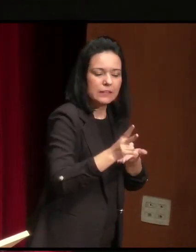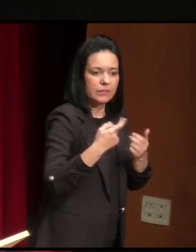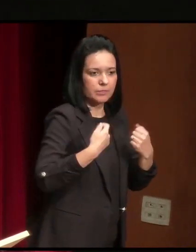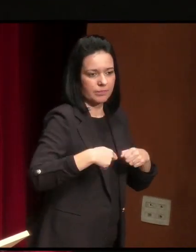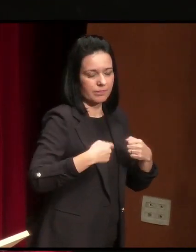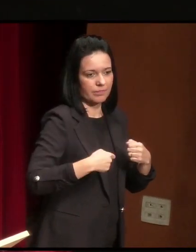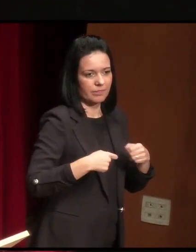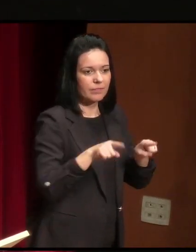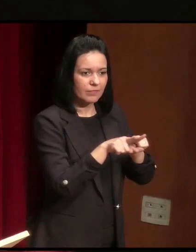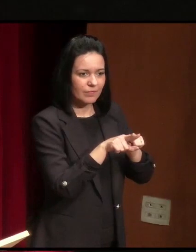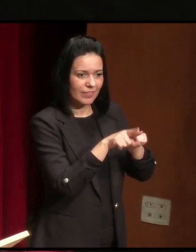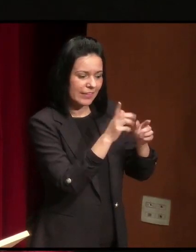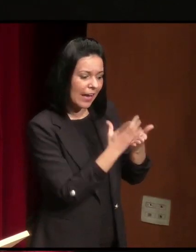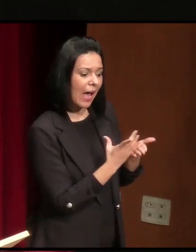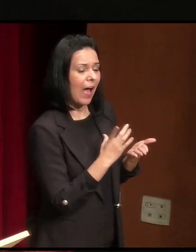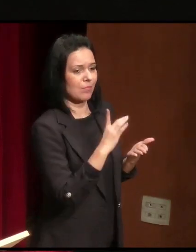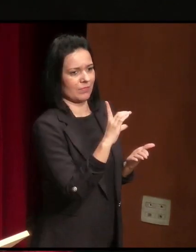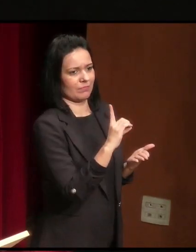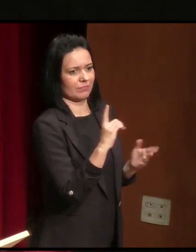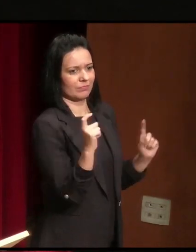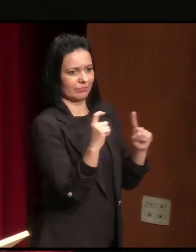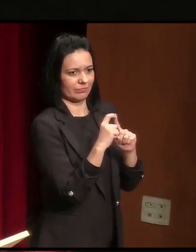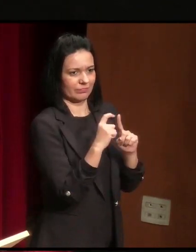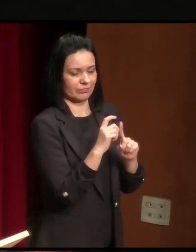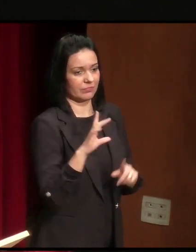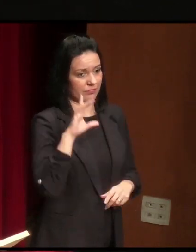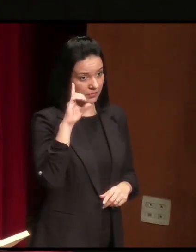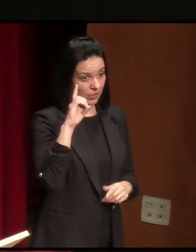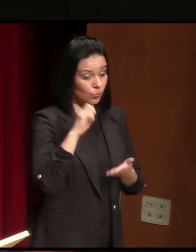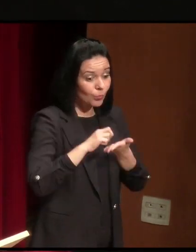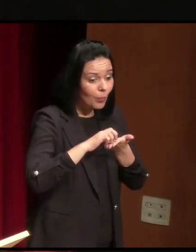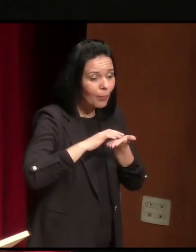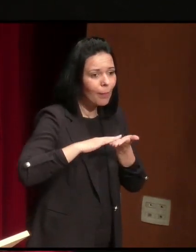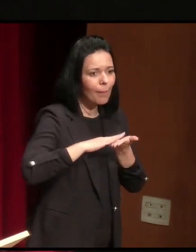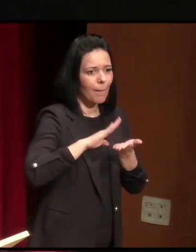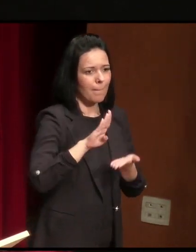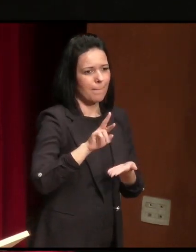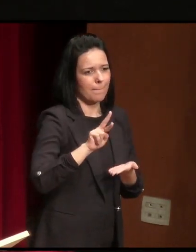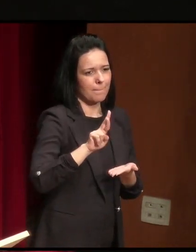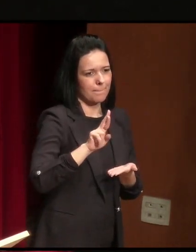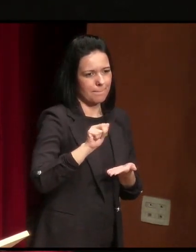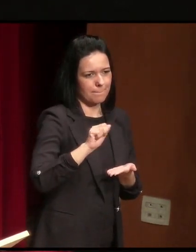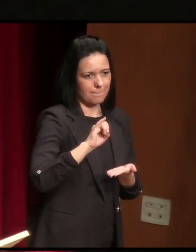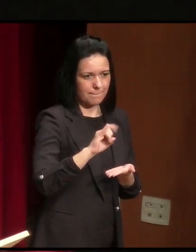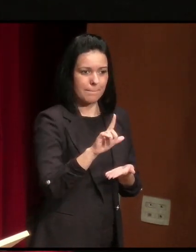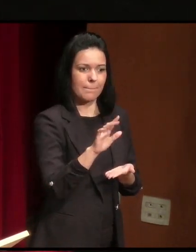Deus está aqui, né? Porque se você tem o Braille, é muito mais